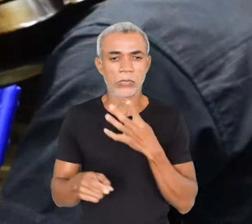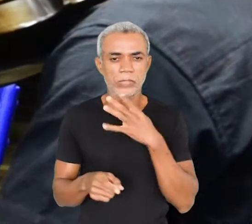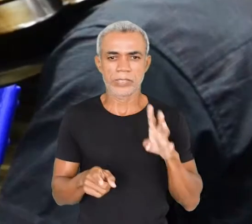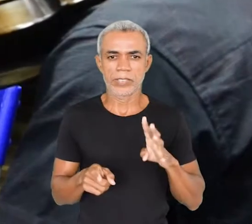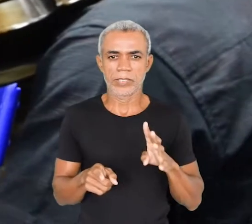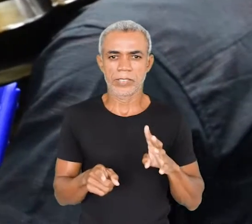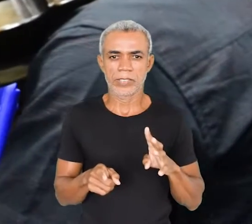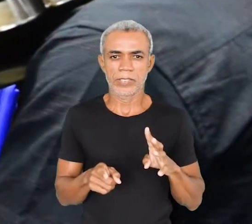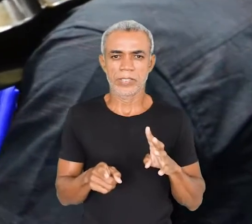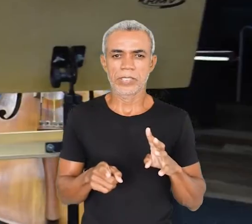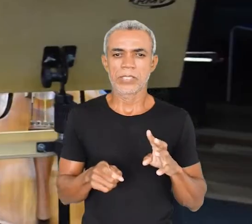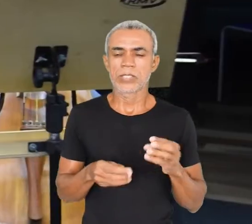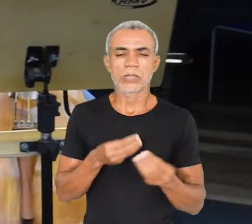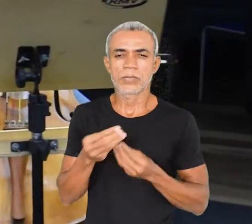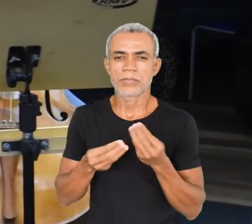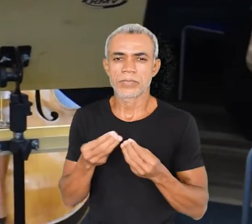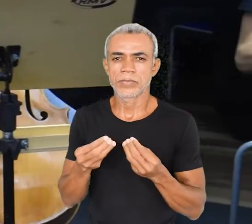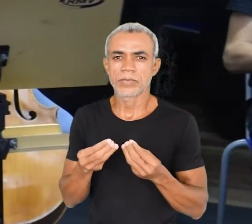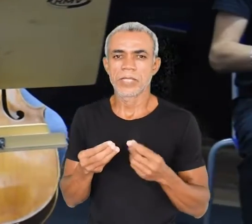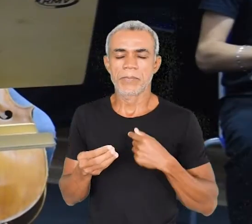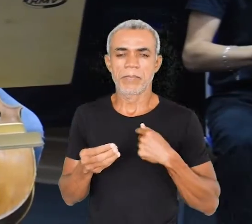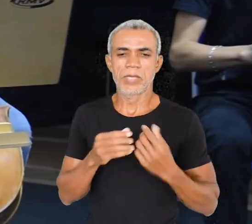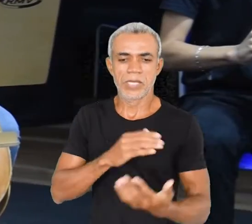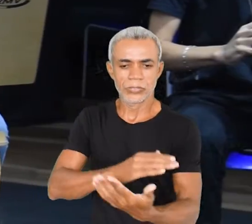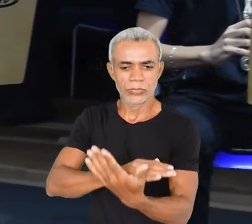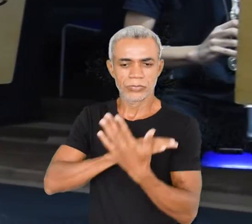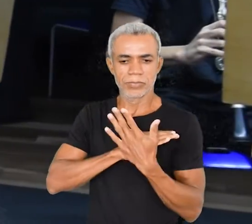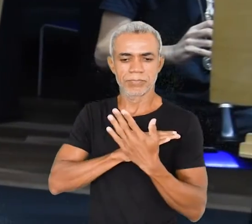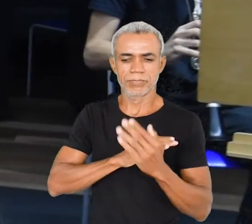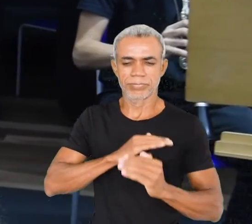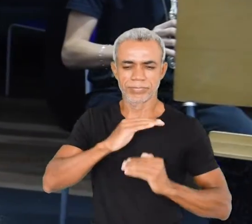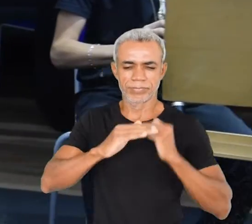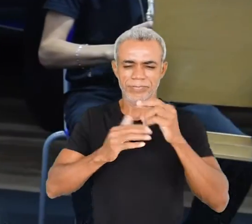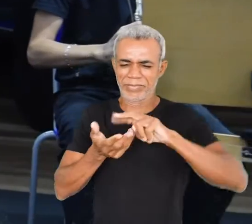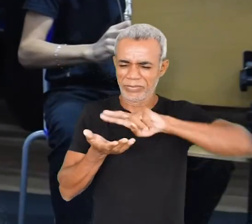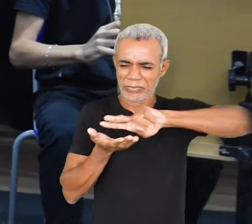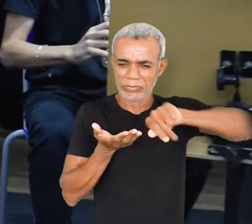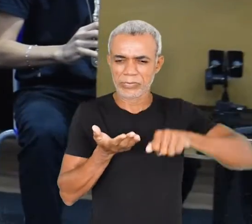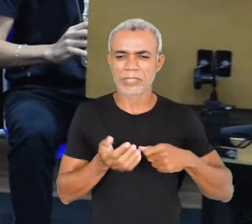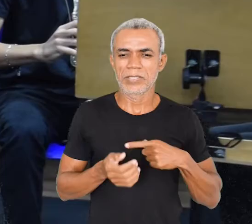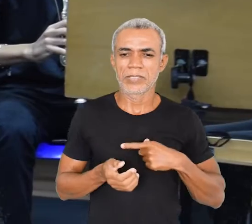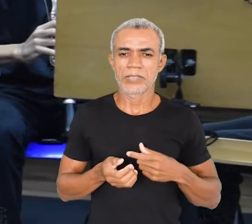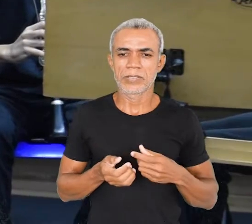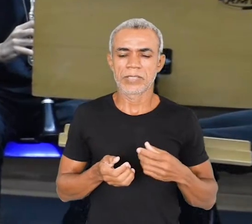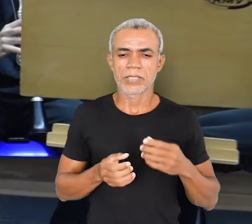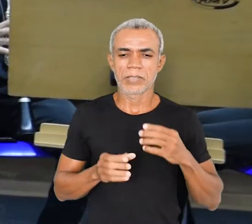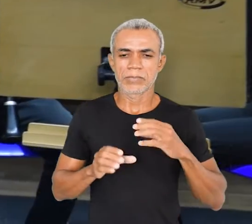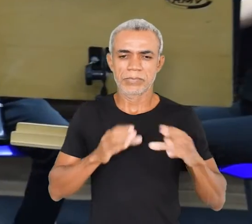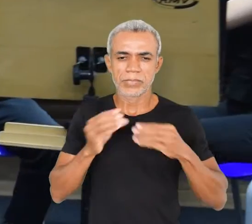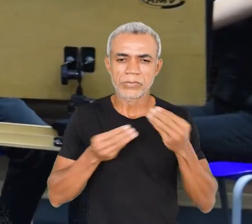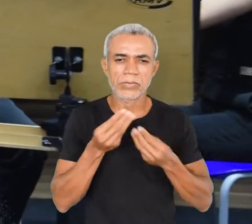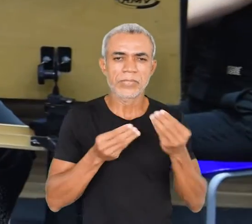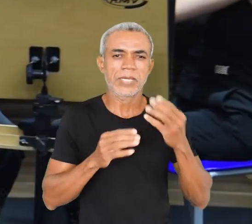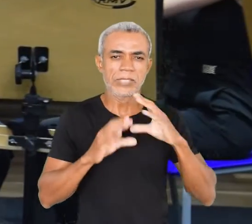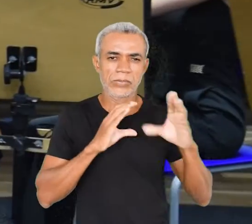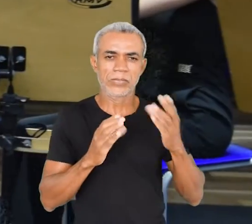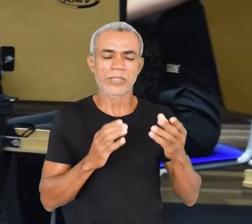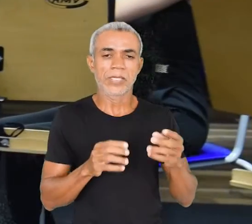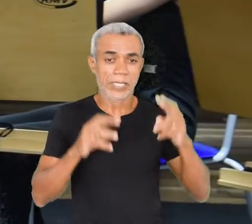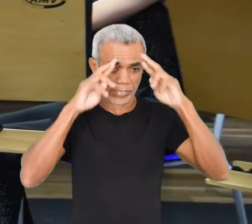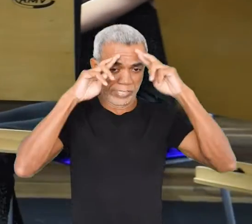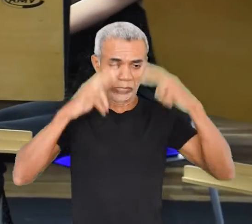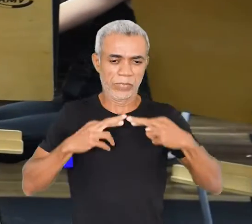instrumentos de orquestras, não tinha conhecimento. Também ajudou também a desenvolver várias coisas, tipo boas